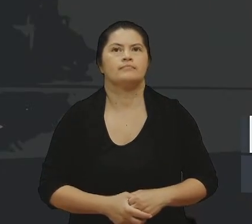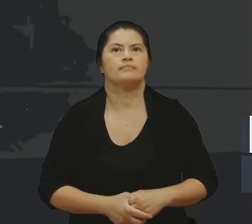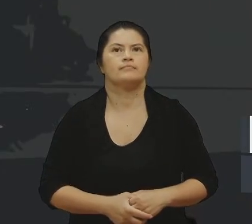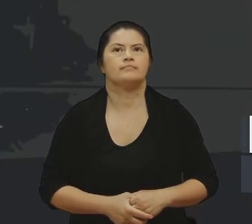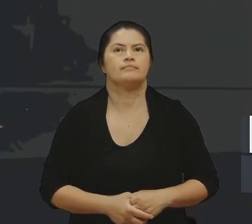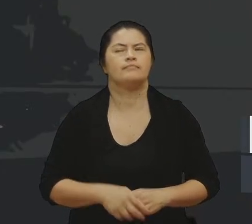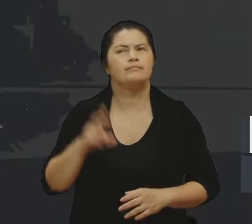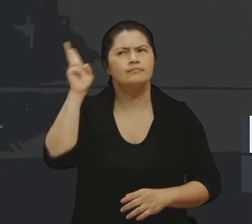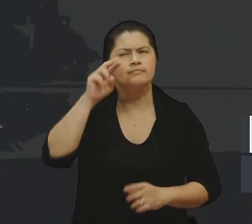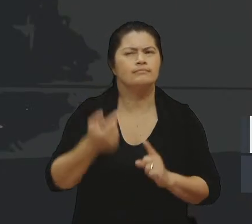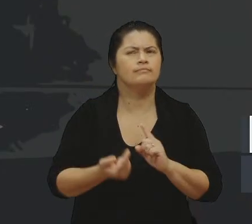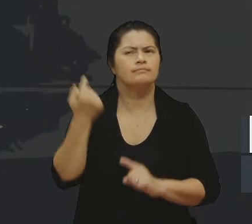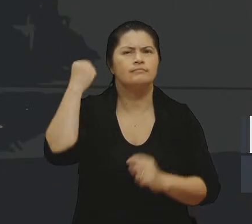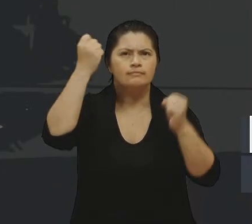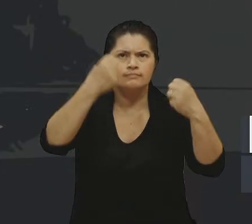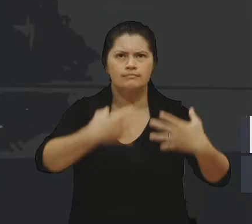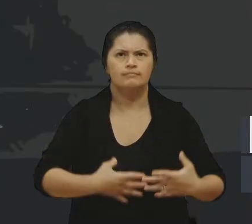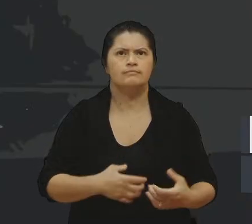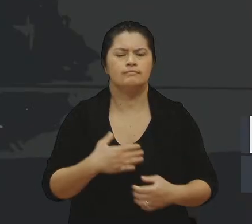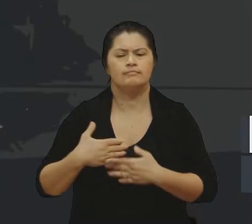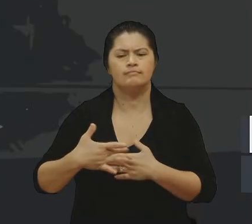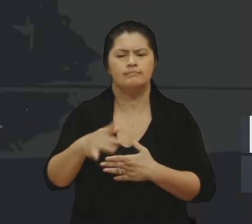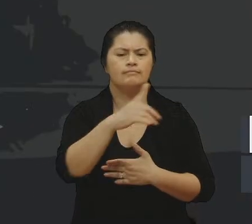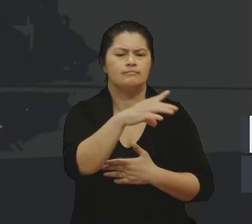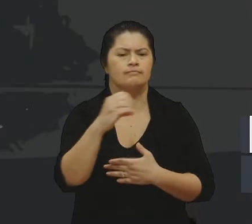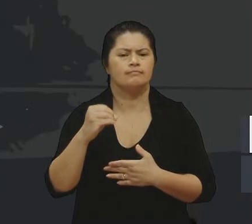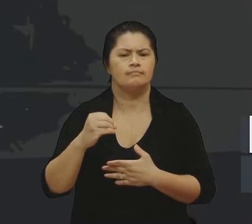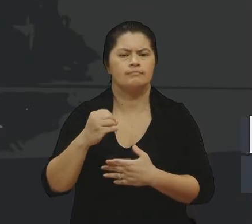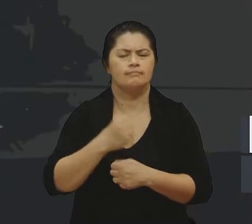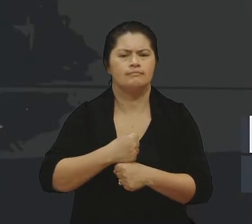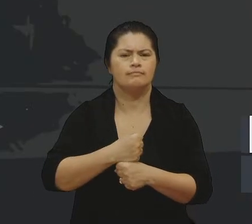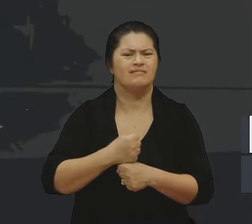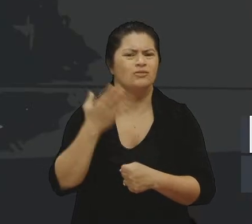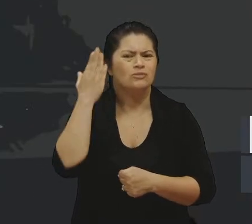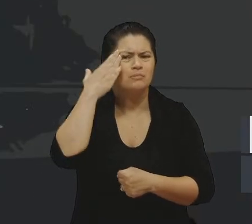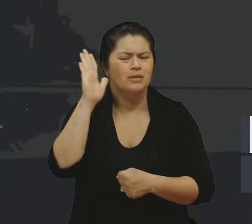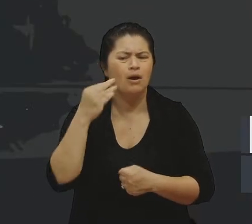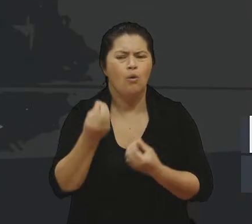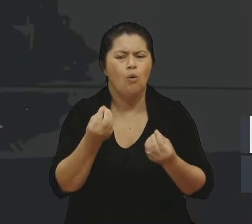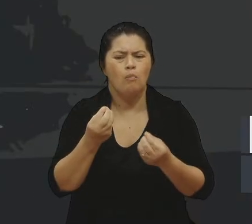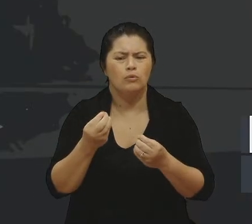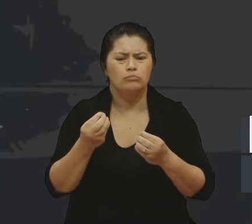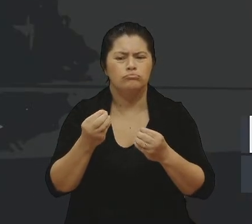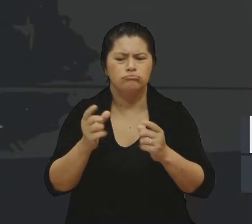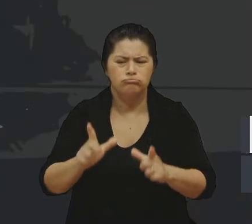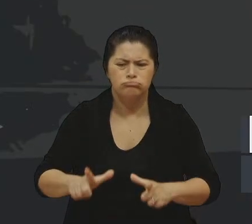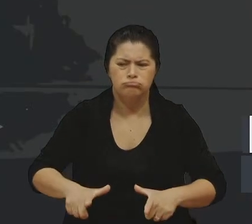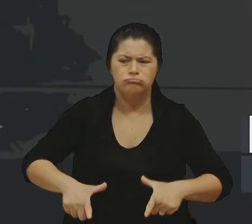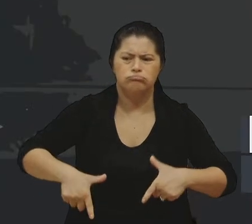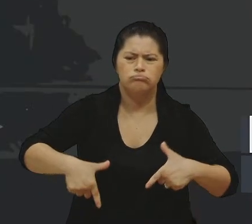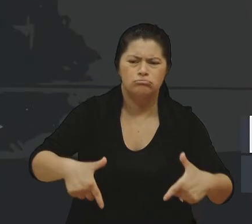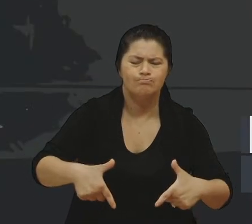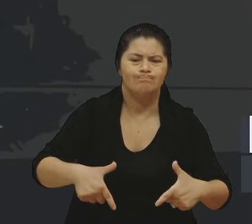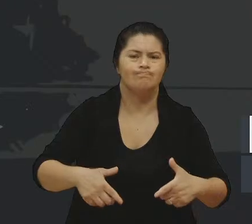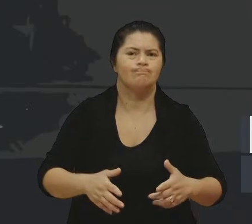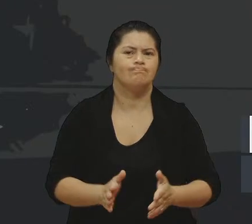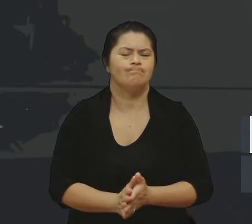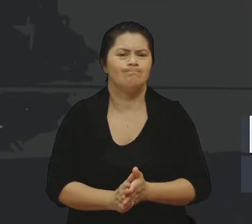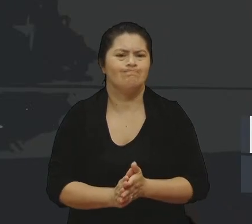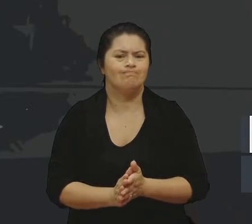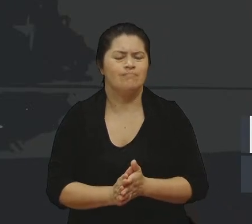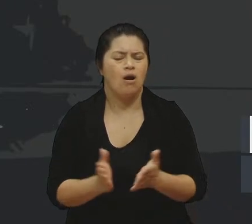Lembra que eu falei para vocês que passou 10 anos e eu descobri que eu não sabia mais como ir para frente no meu negócio? Esse foi o nó que deu na minha